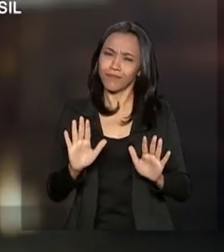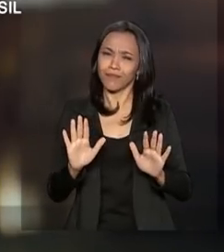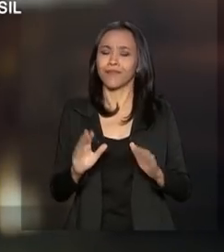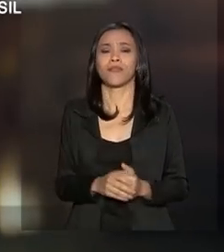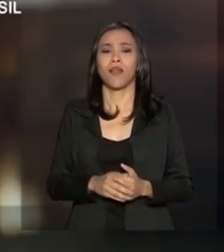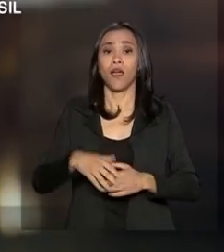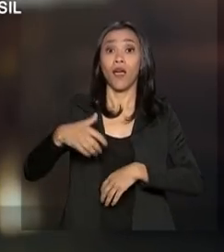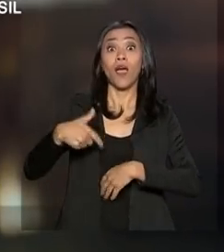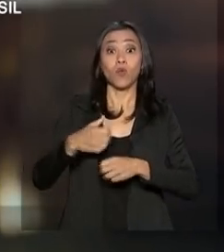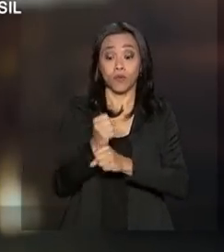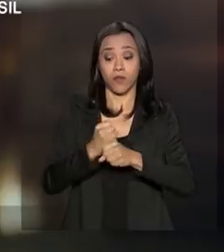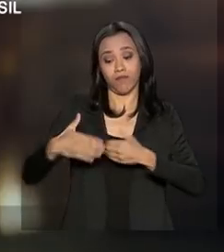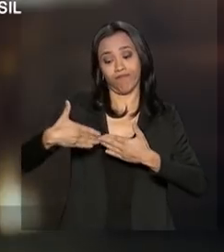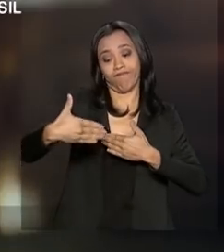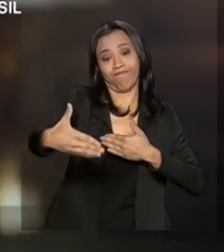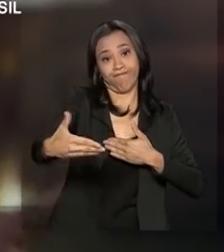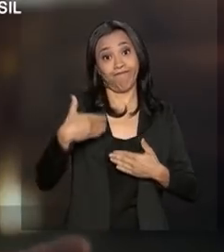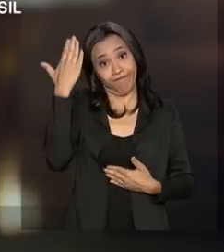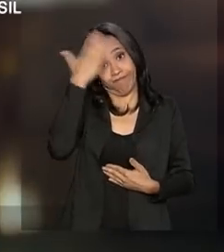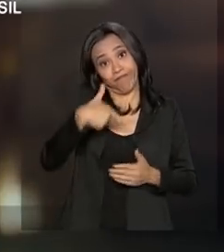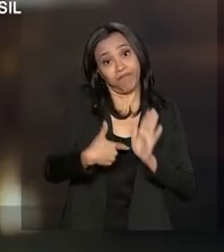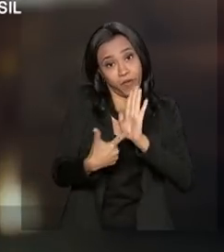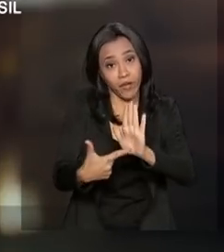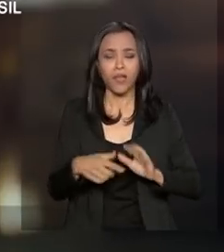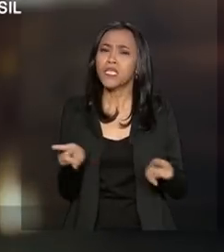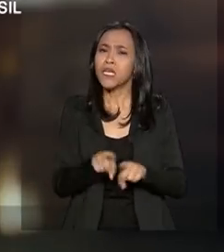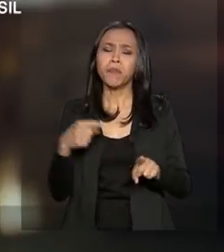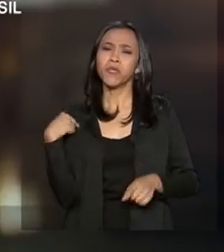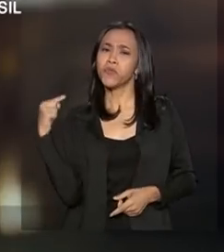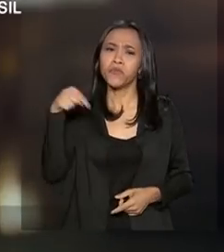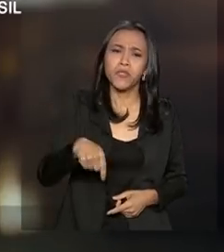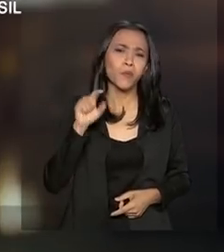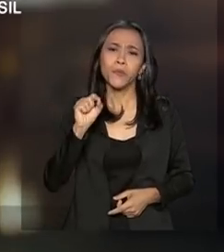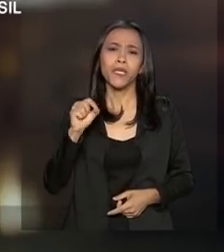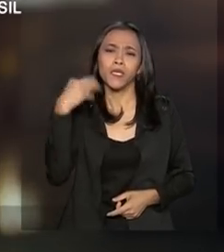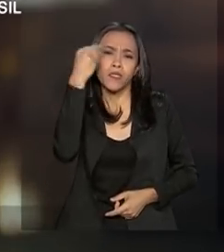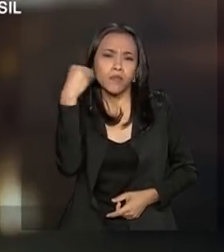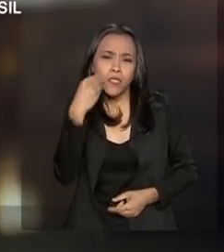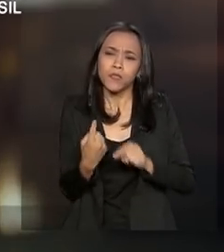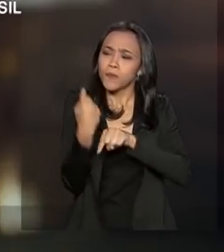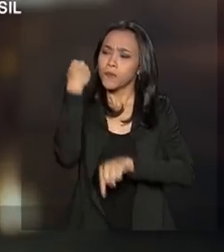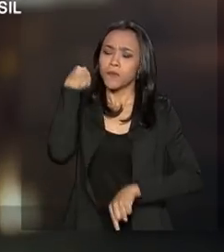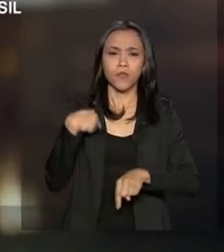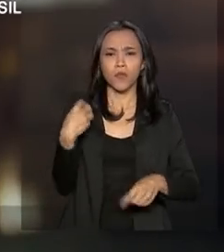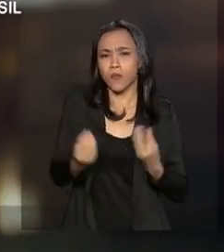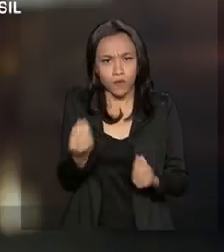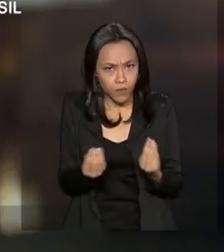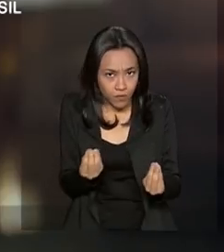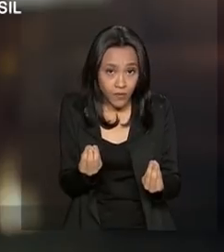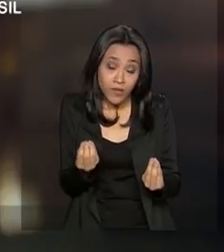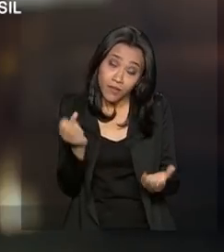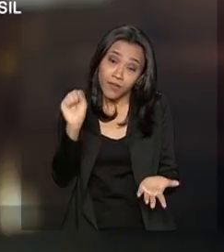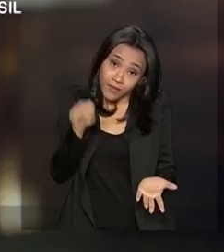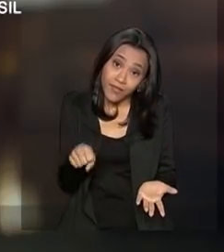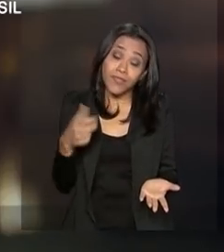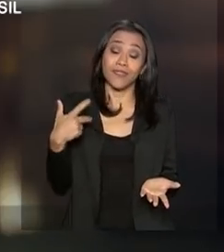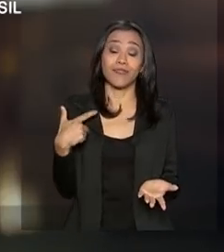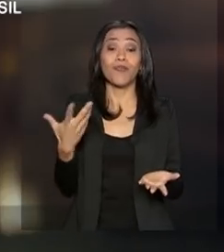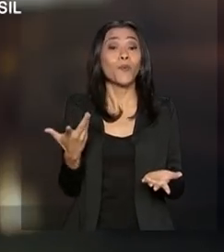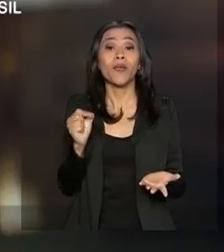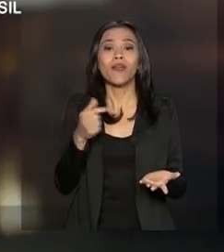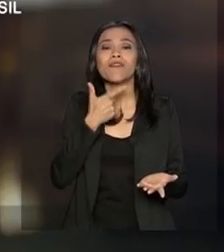tempo demonstrar. Também não estou aqui para falar do que vivi e como vivi. E sim, do que